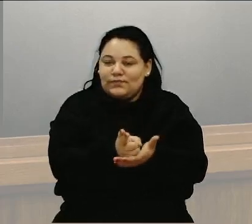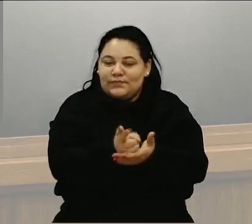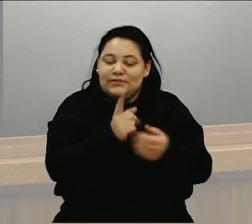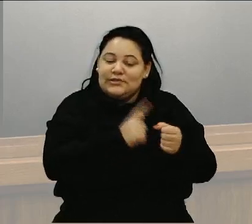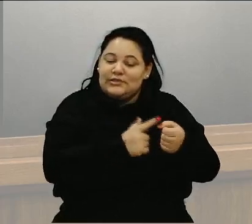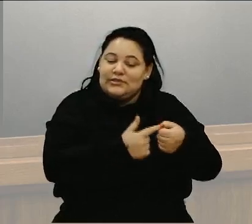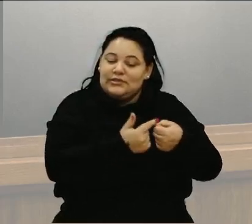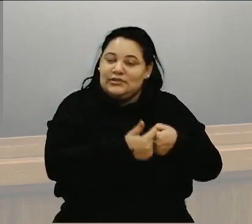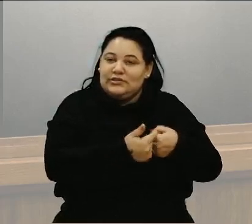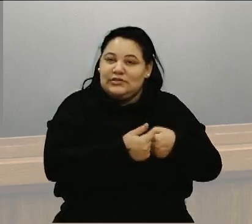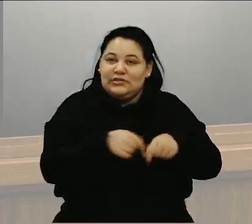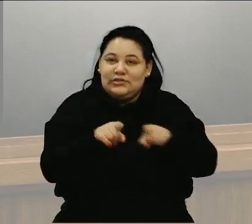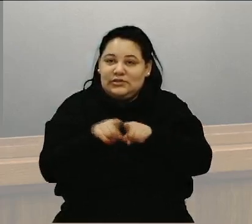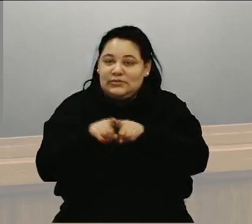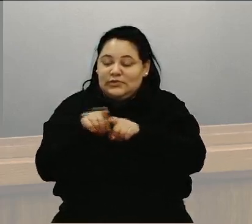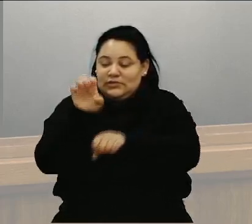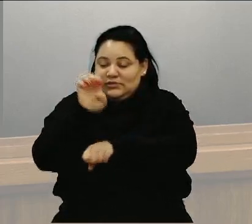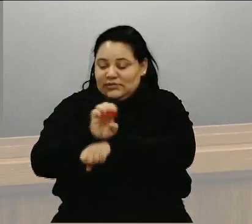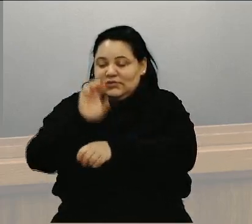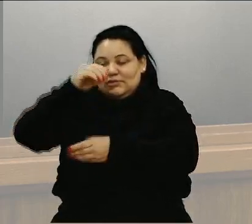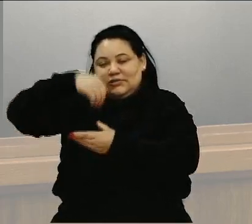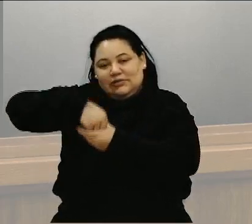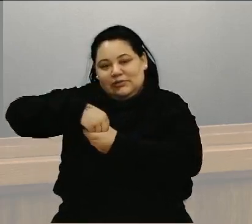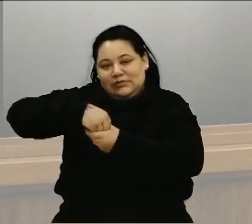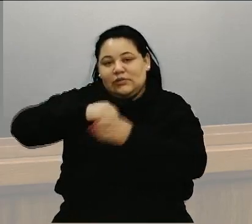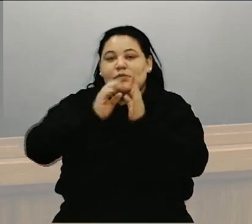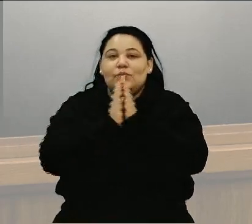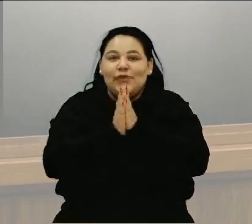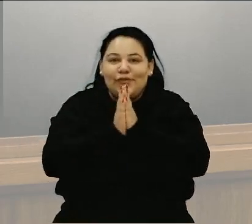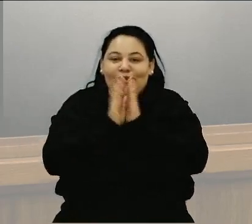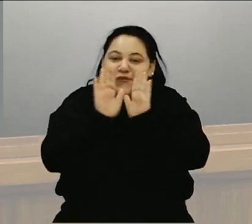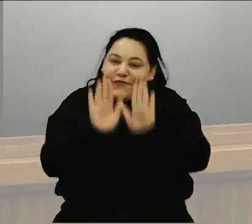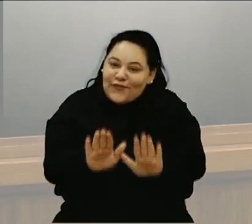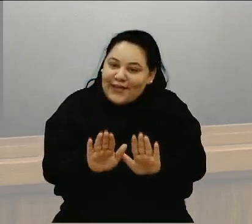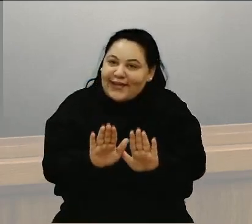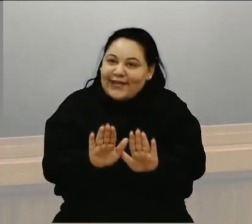como no nosso estado. Então, por favor, fiquem aqui.